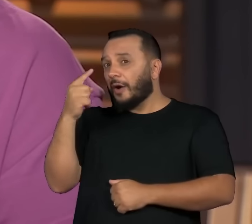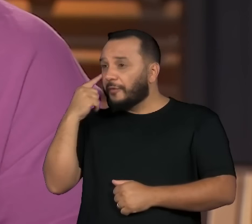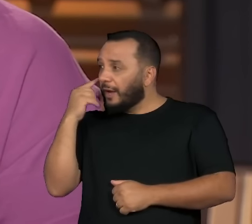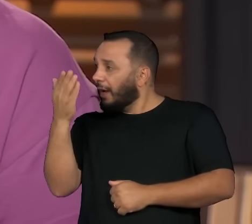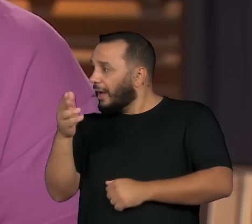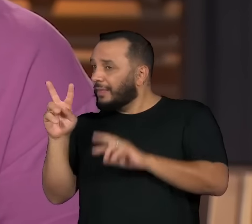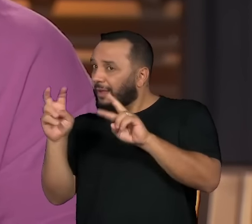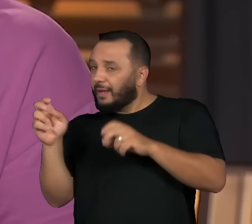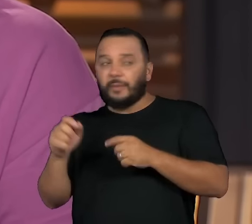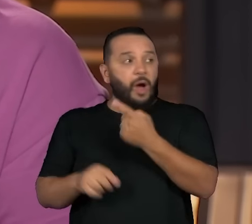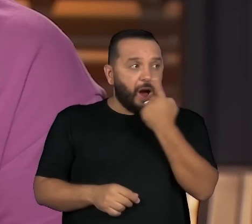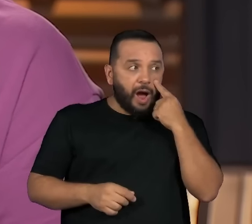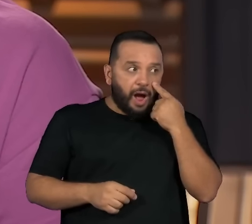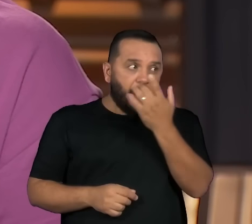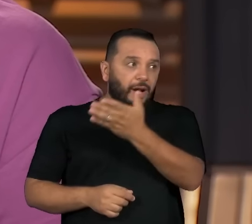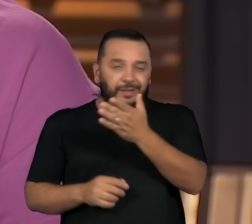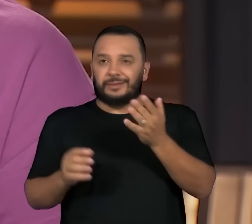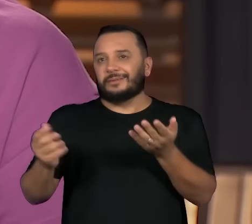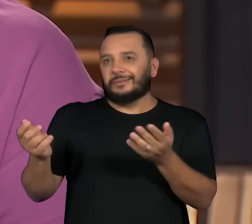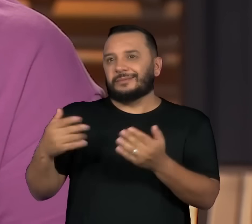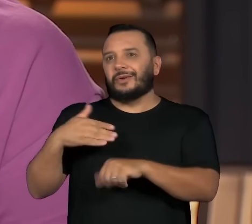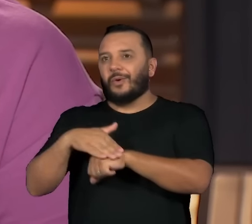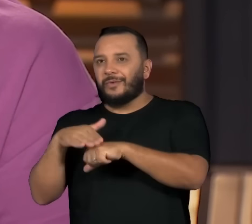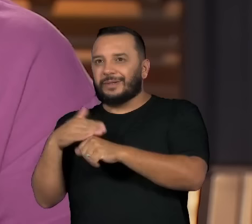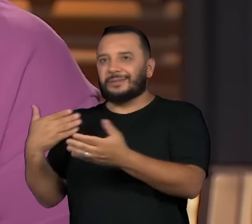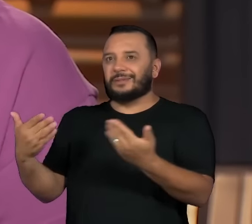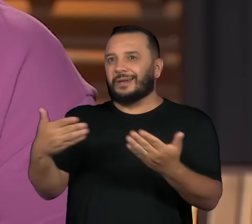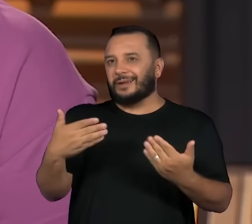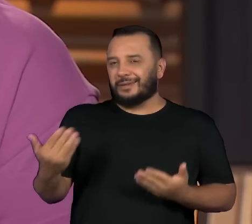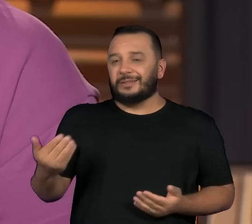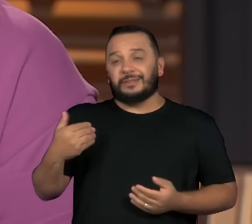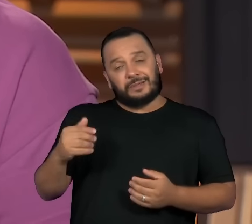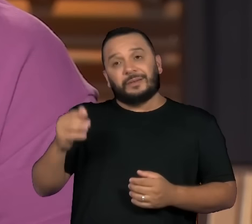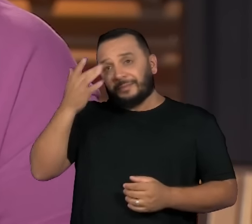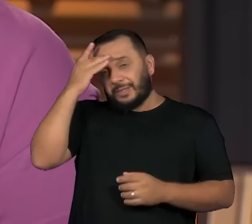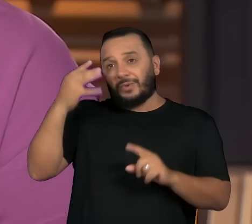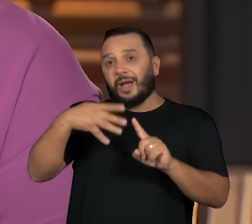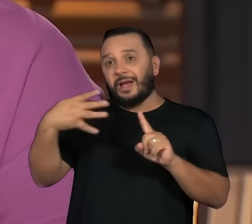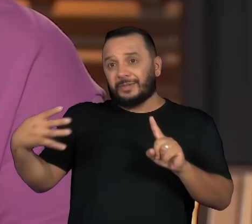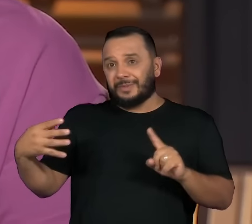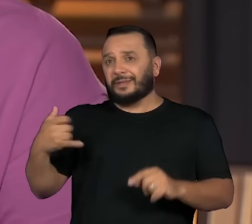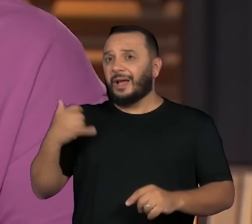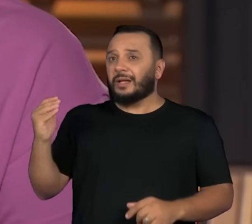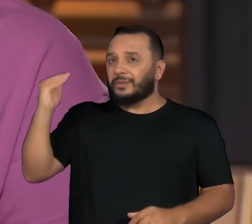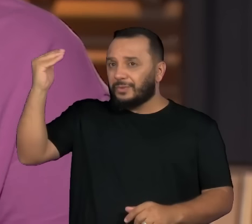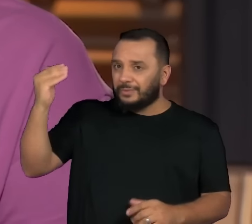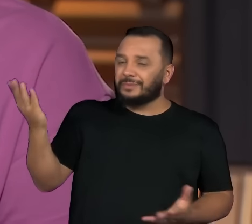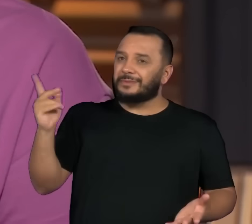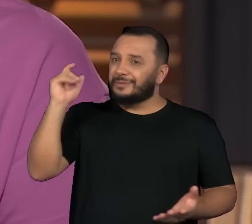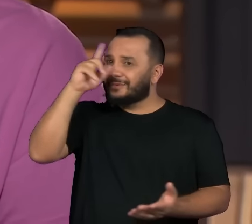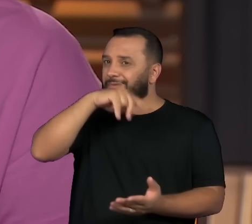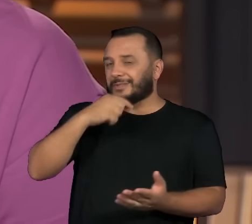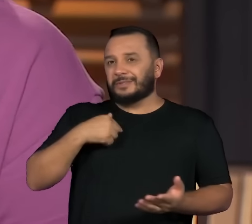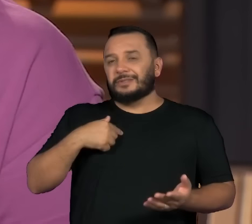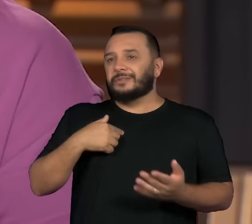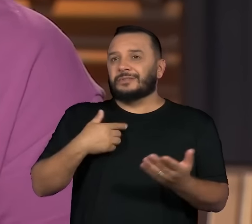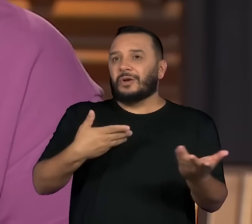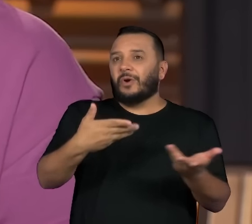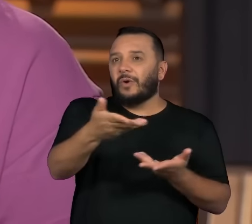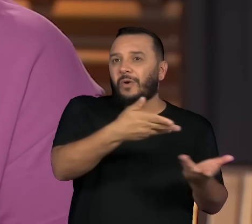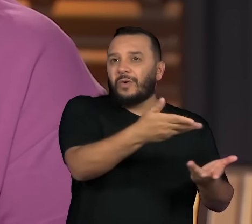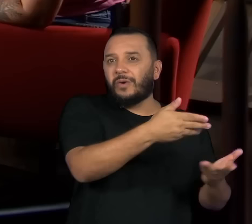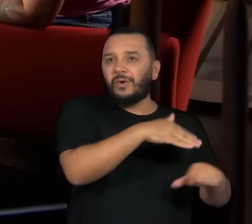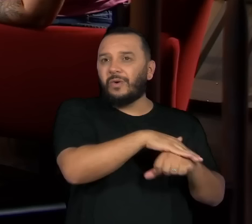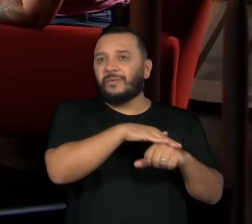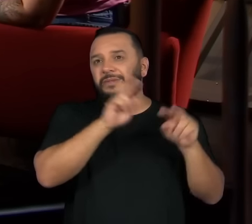conversar. Claro. Que é muito difícil você, como pessoa LGBT até adulta, achar um canto onde esses tipos de angústias